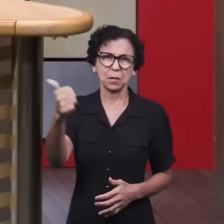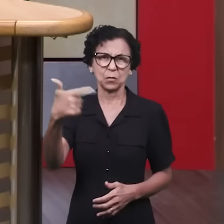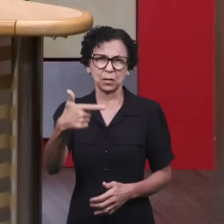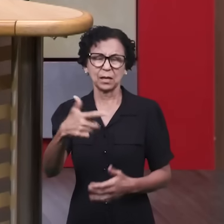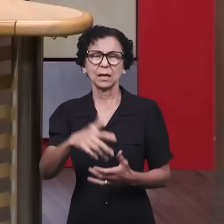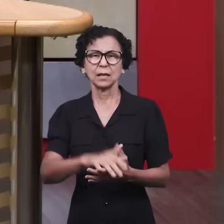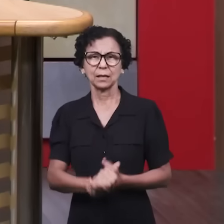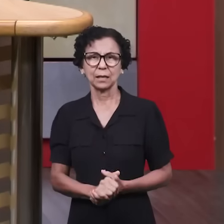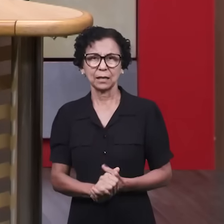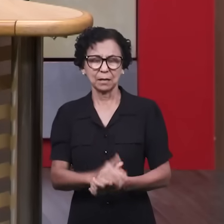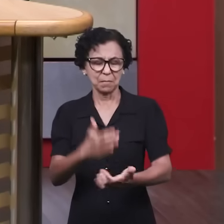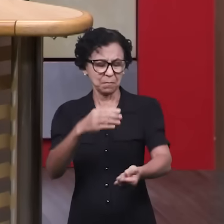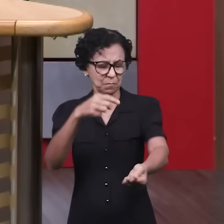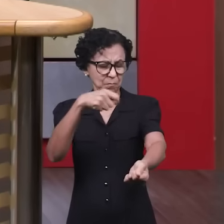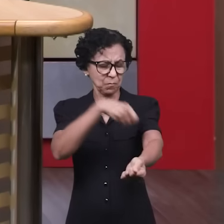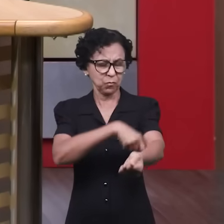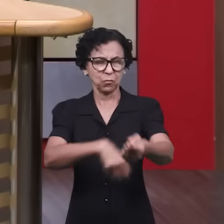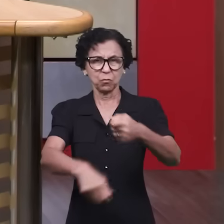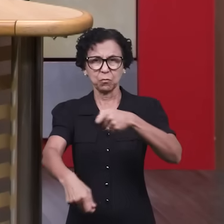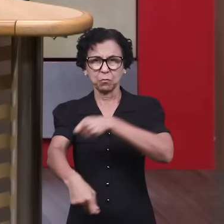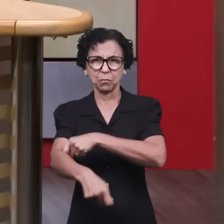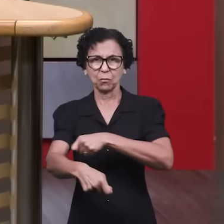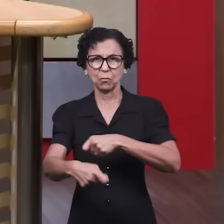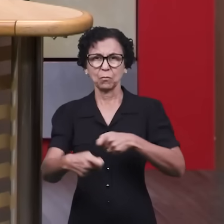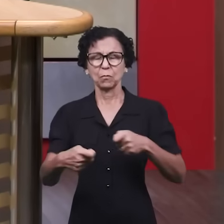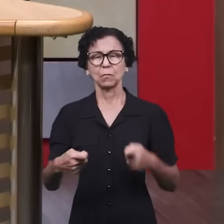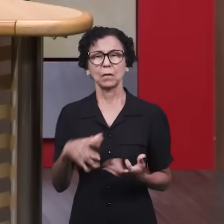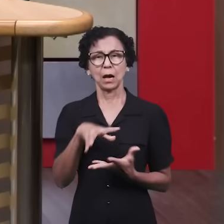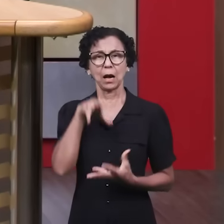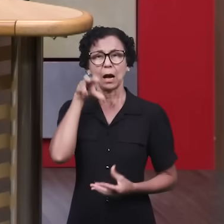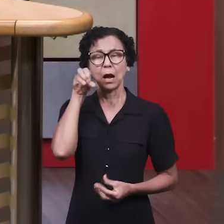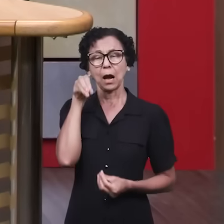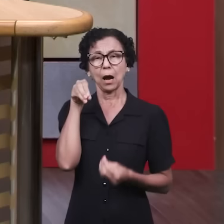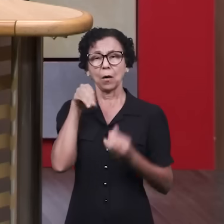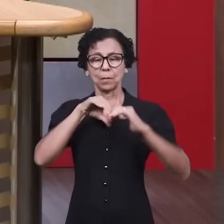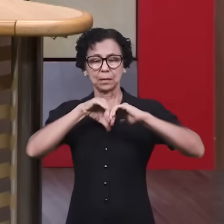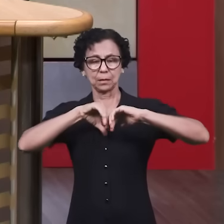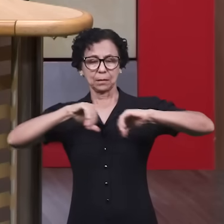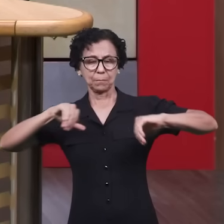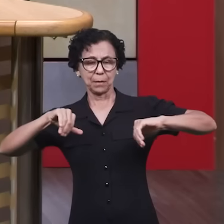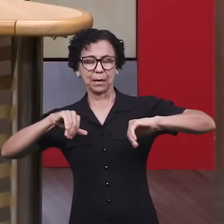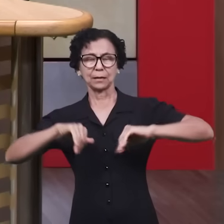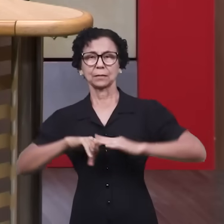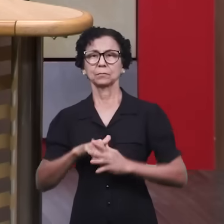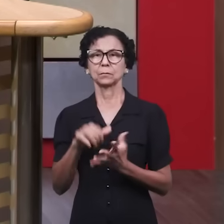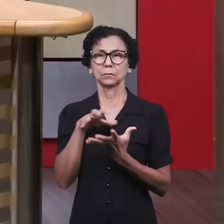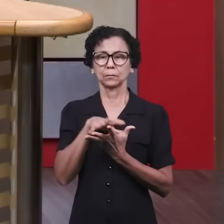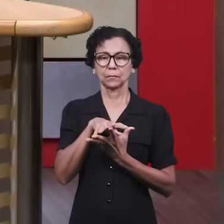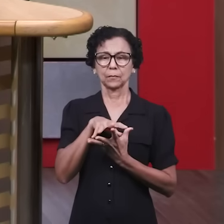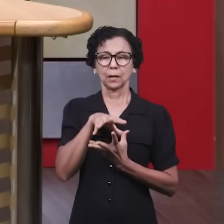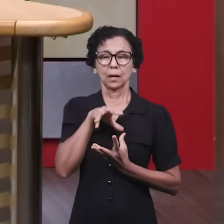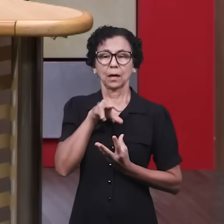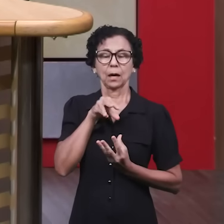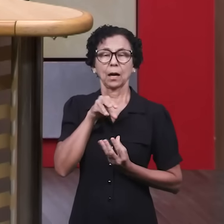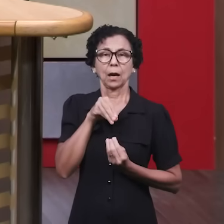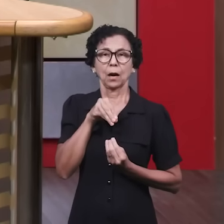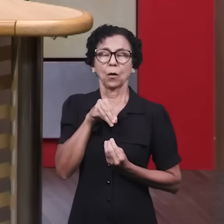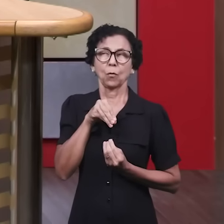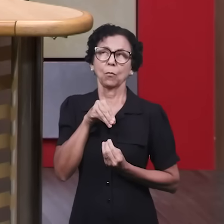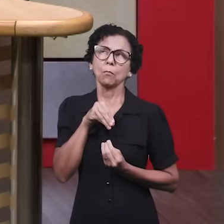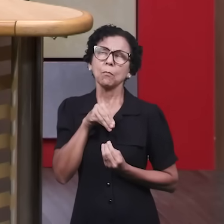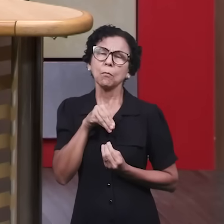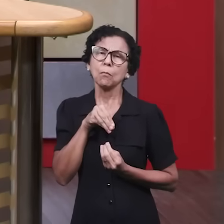Separa alma e espírito, quer dizer, os gregos achavam que alma é o lado humano e o espírito é aquilo que vinha de